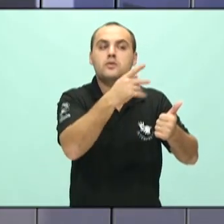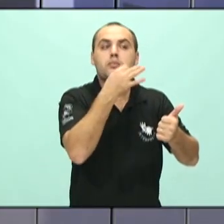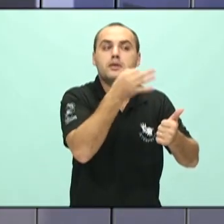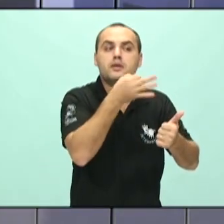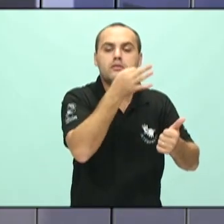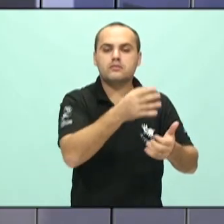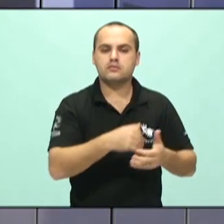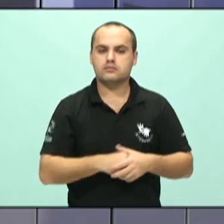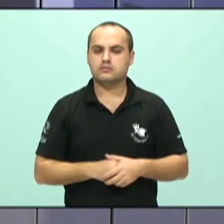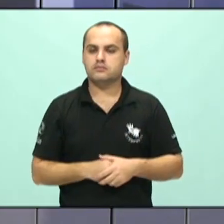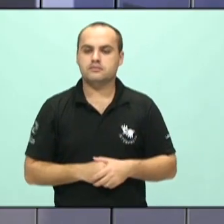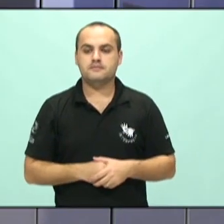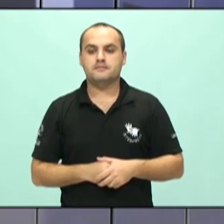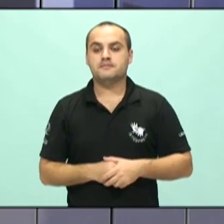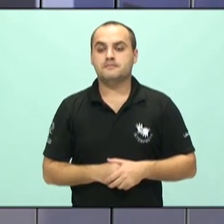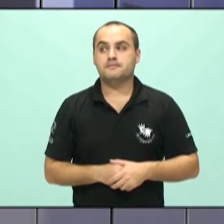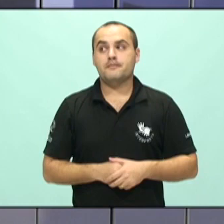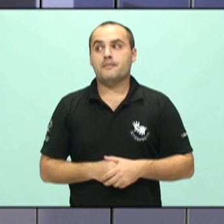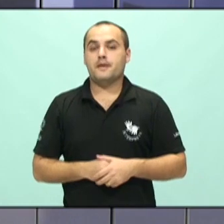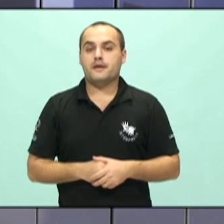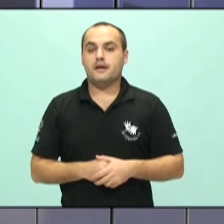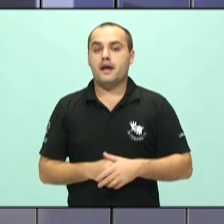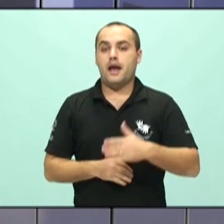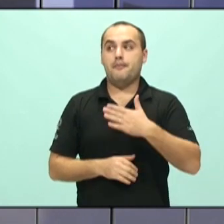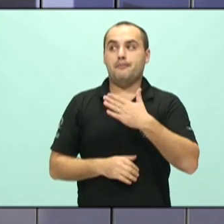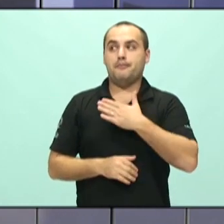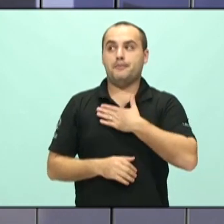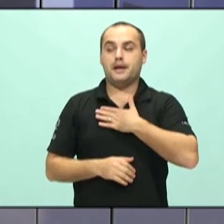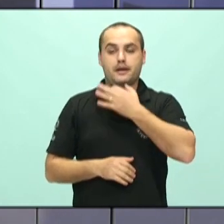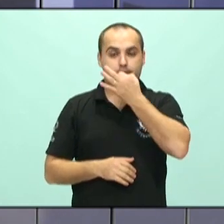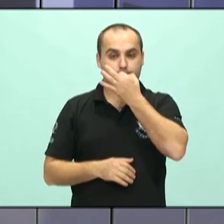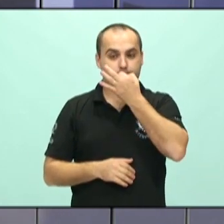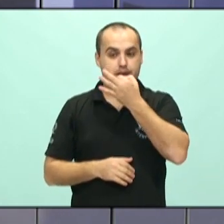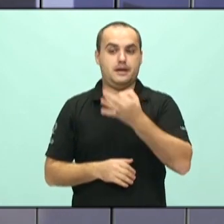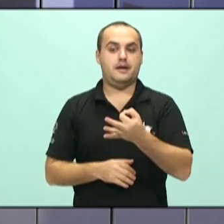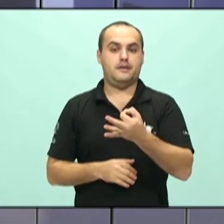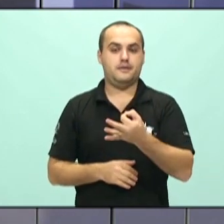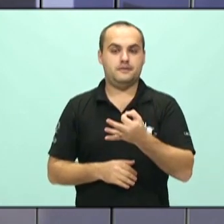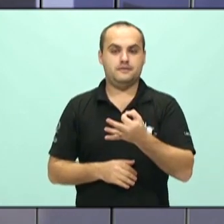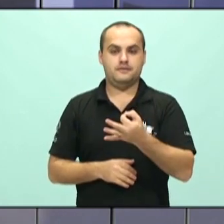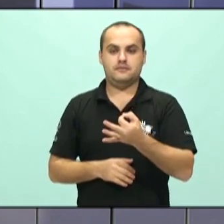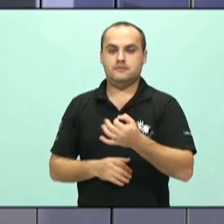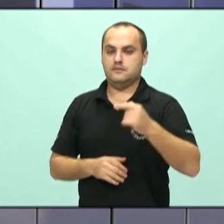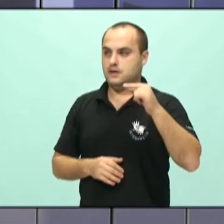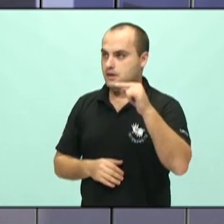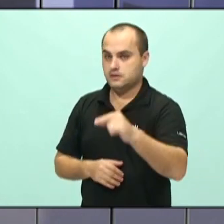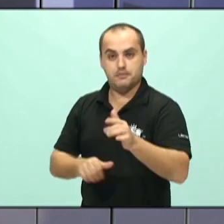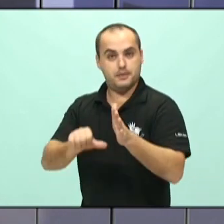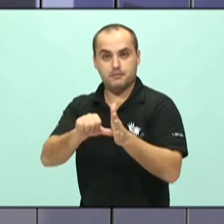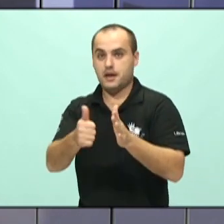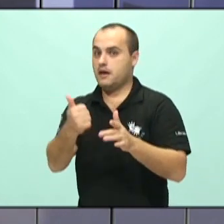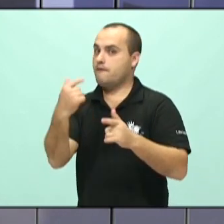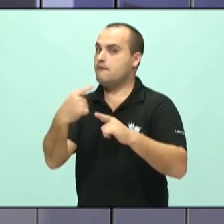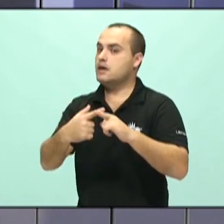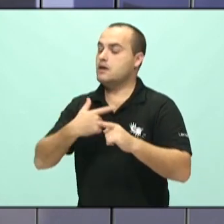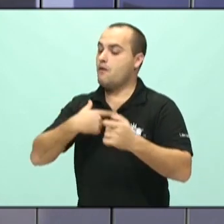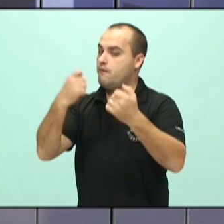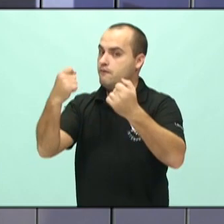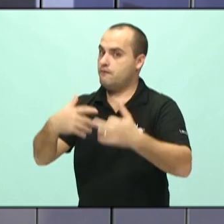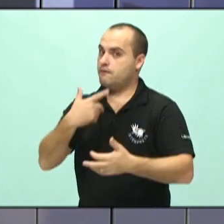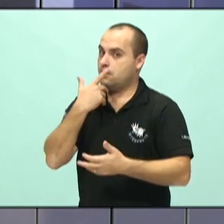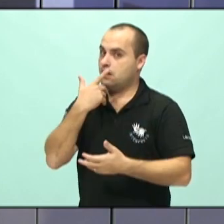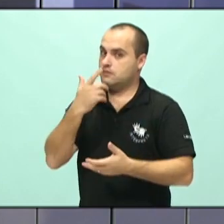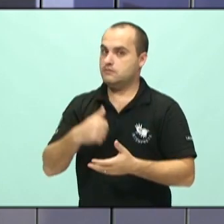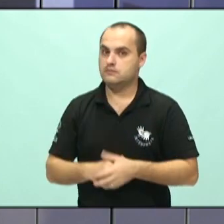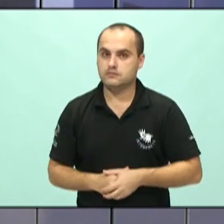opinião, ela é polêmica e eu vou falar ela pela primeira vez. Você vai ter com exclusividade isso pela primeira vez. A minha opinião